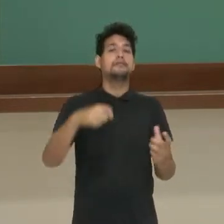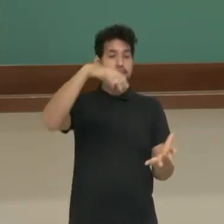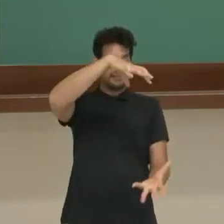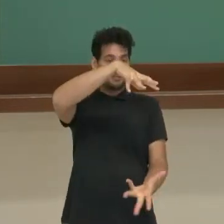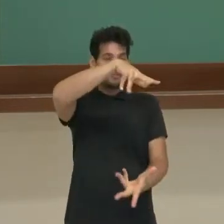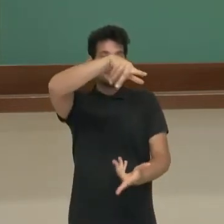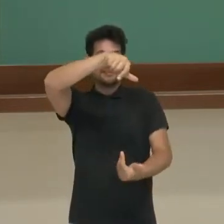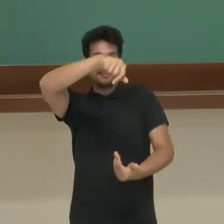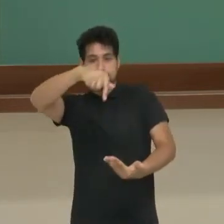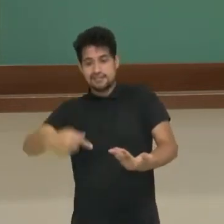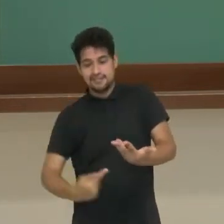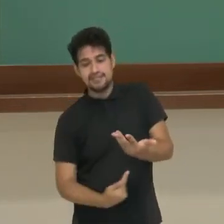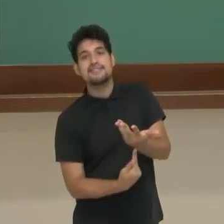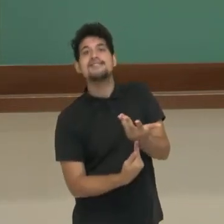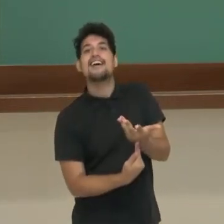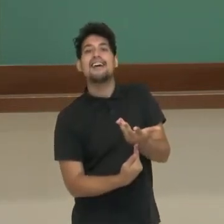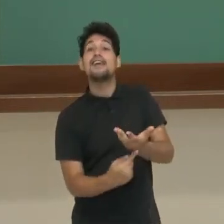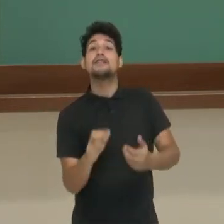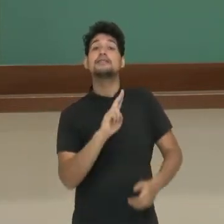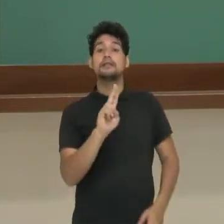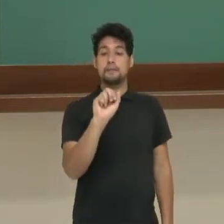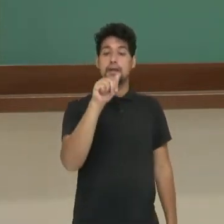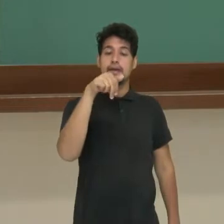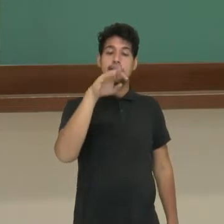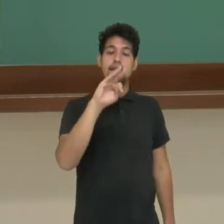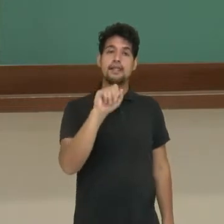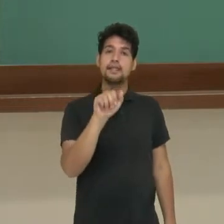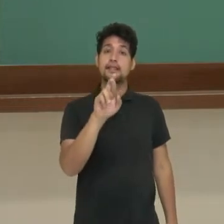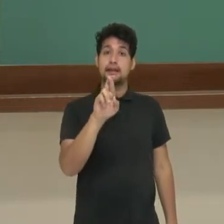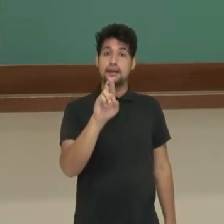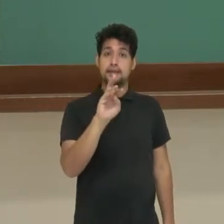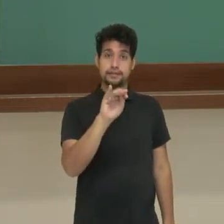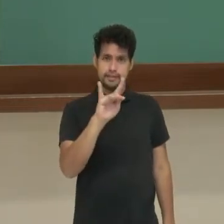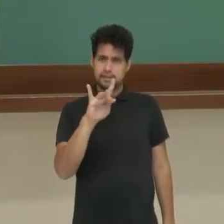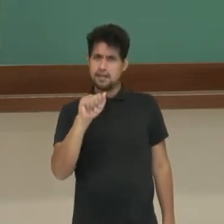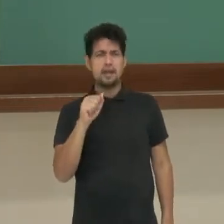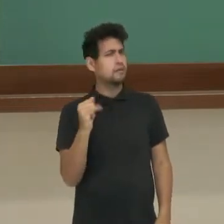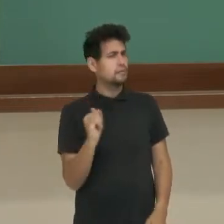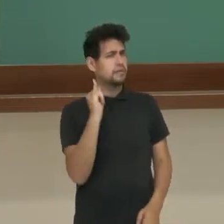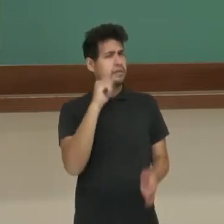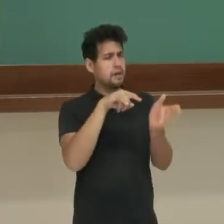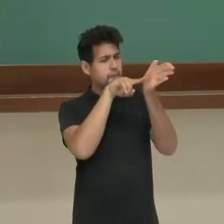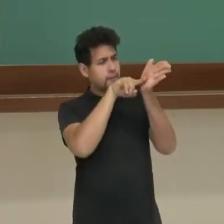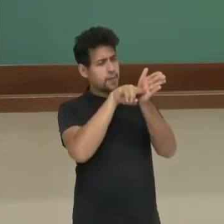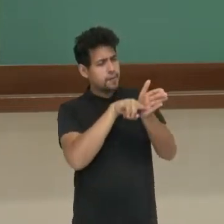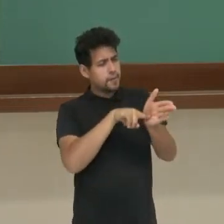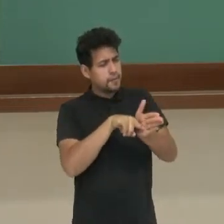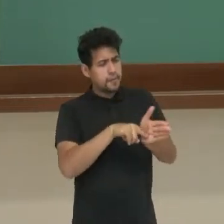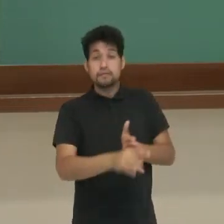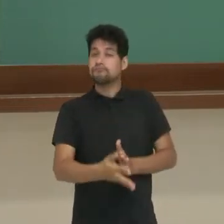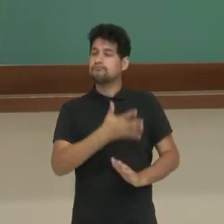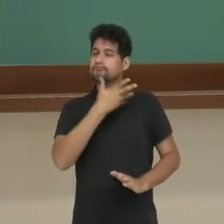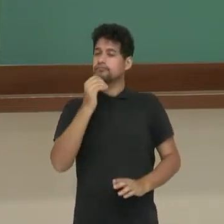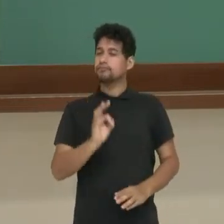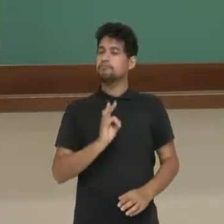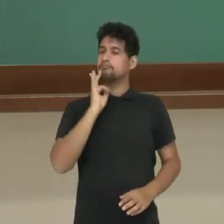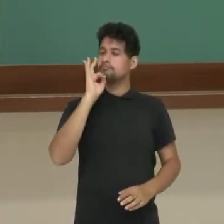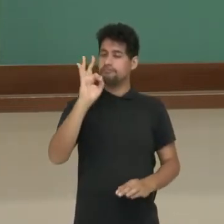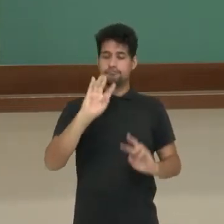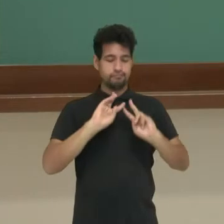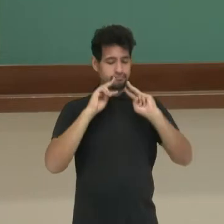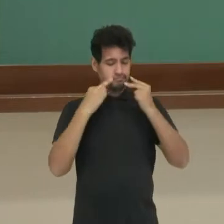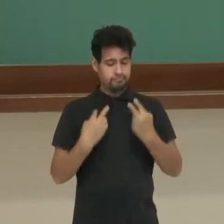Então, a Antártida ela é muito importante para desenvolver novas pesquisas que, inclusive, vão beneficiar a humanidade como um todo, tá bom?